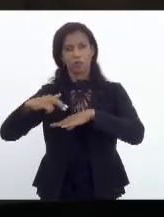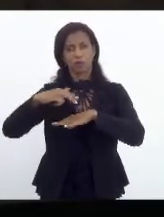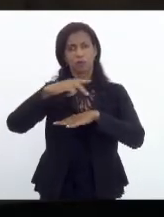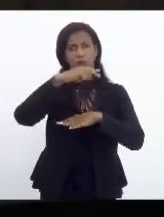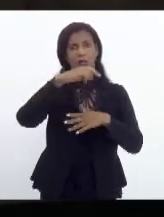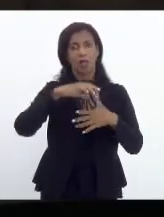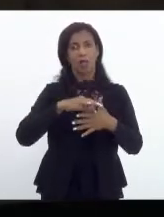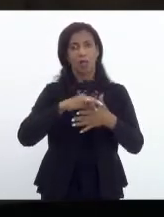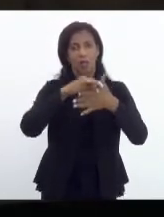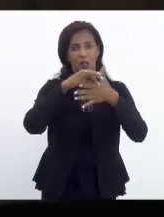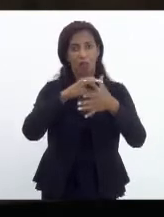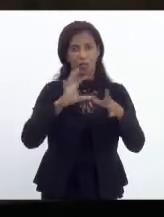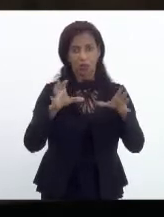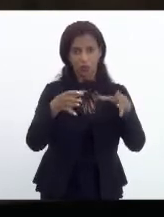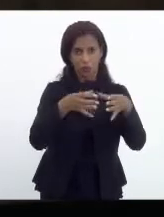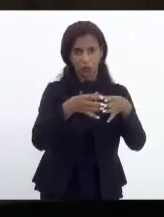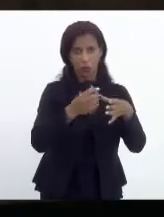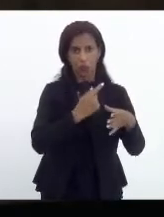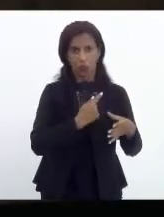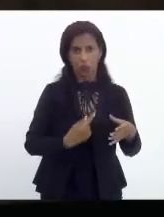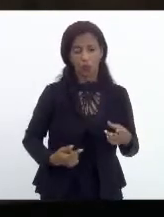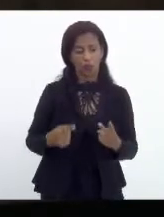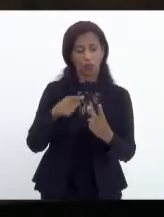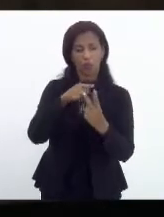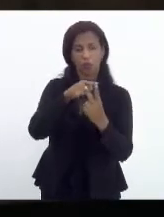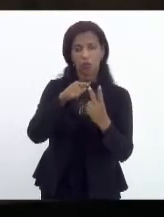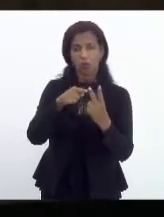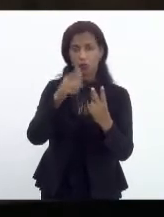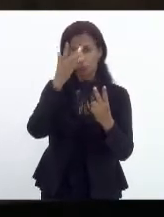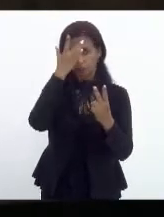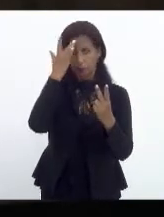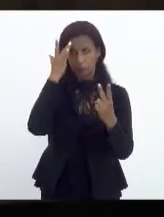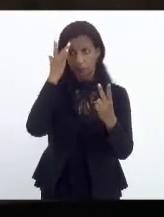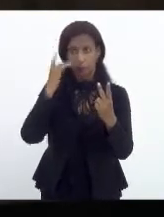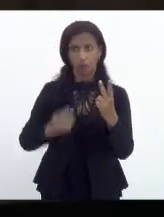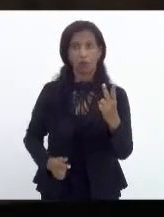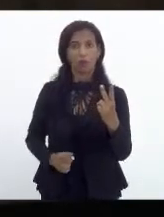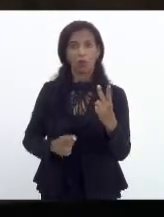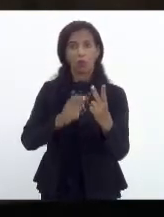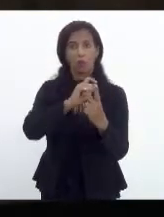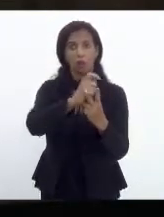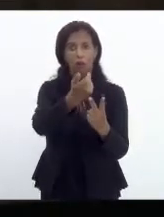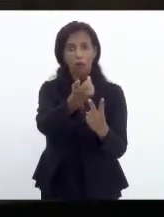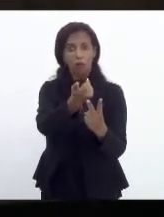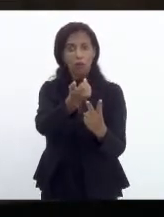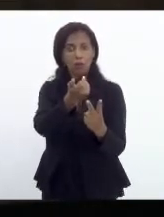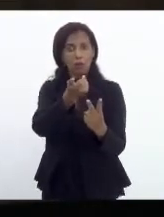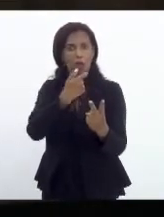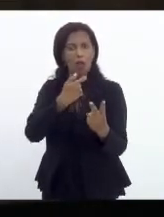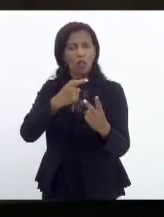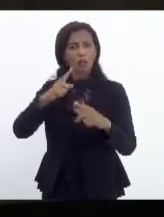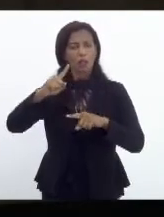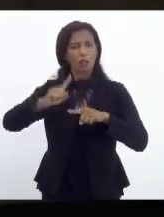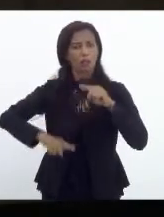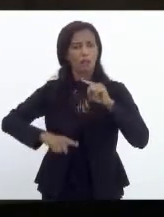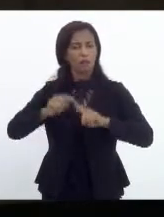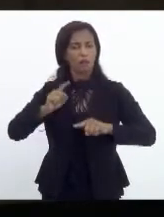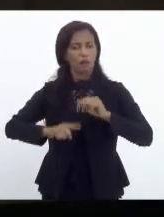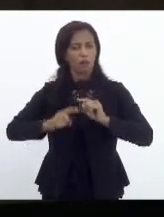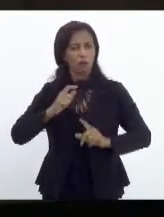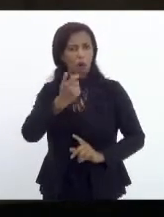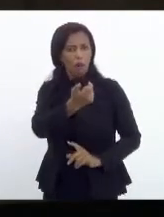presidente. E dois deles me insultaram dentro da sala da liderança de